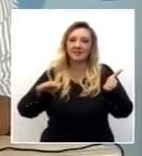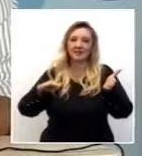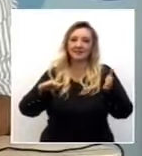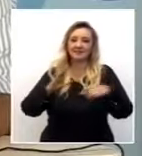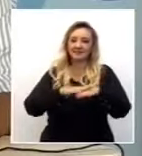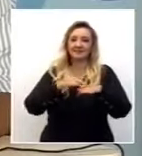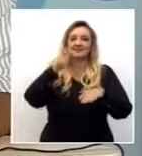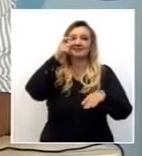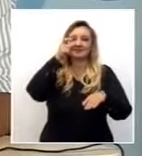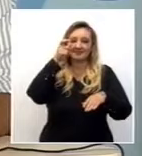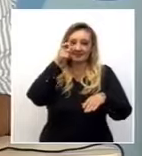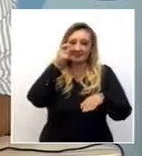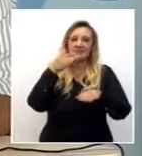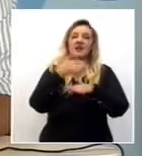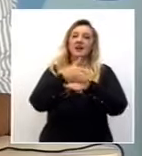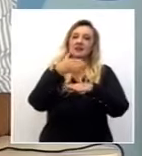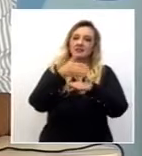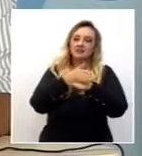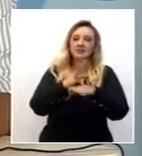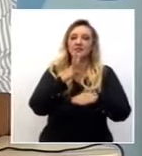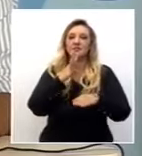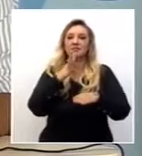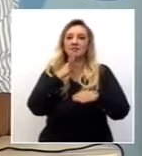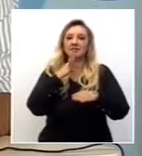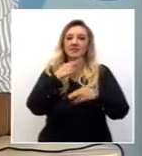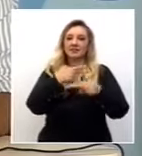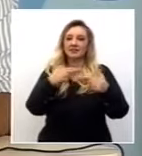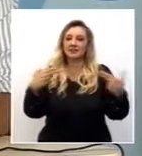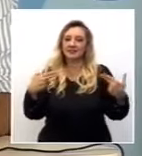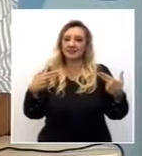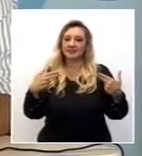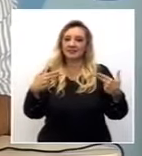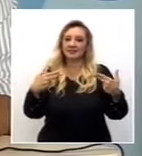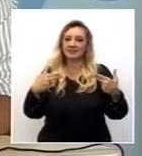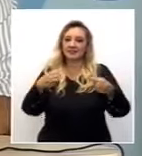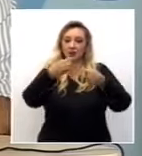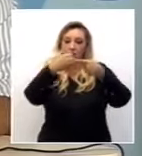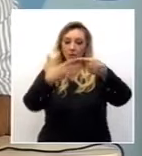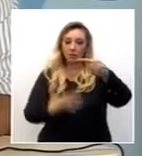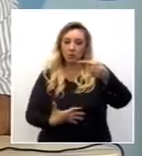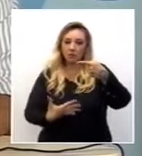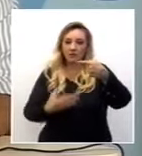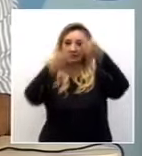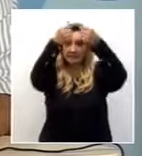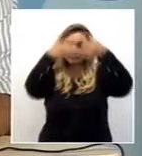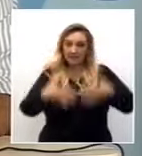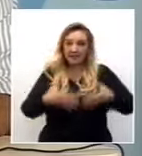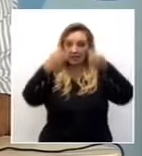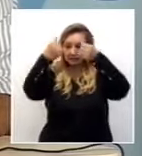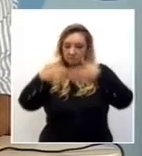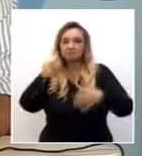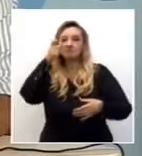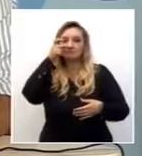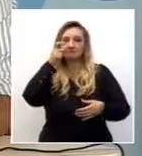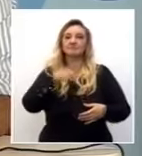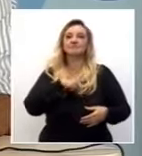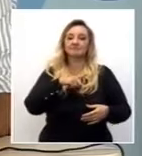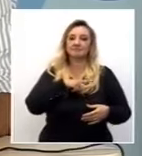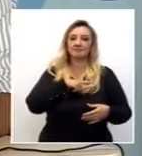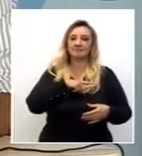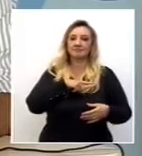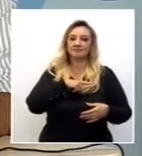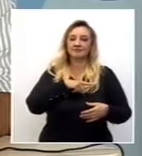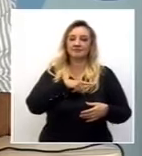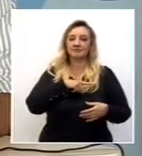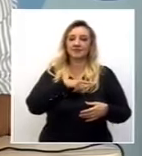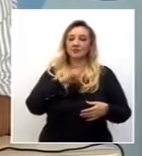interessante acessar essa ferramenta, conhecer, né, a ferramenta do Sim. Google, eles têm umas explicações bem interessantes. Não é só